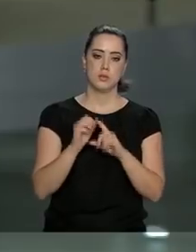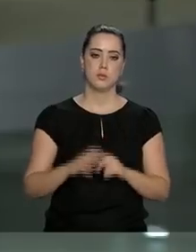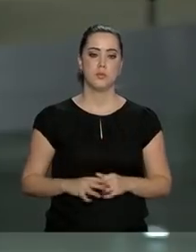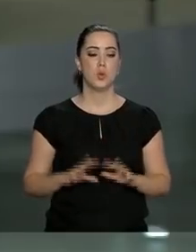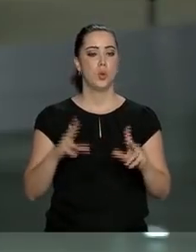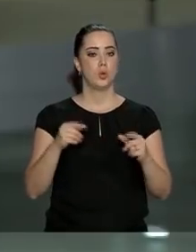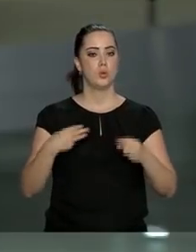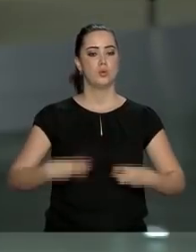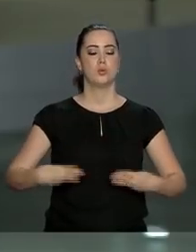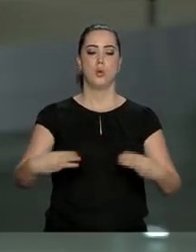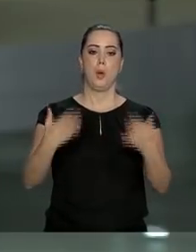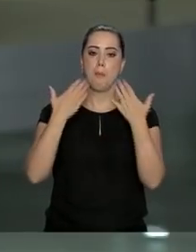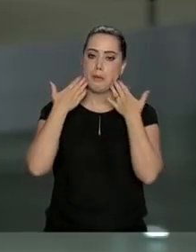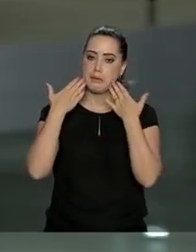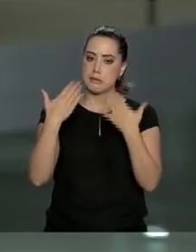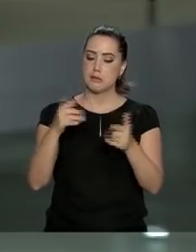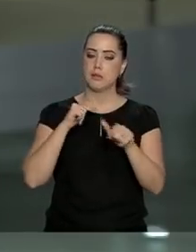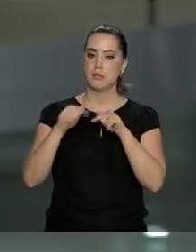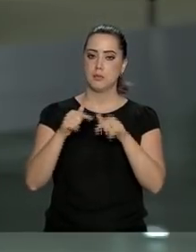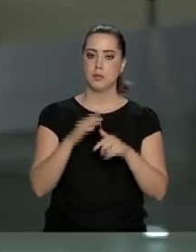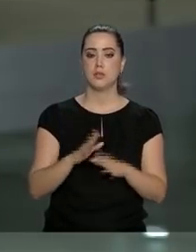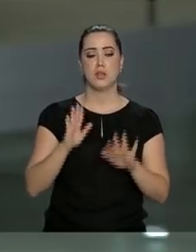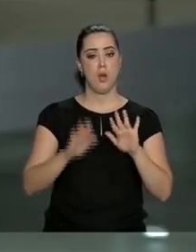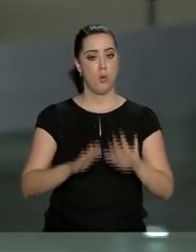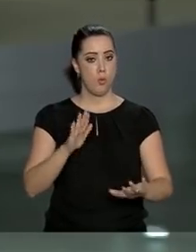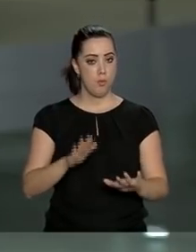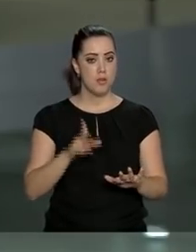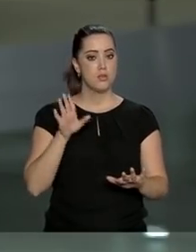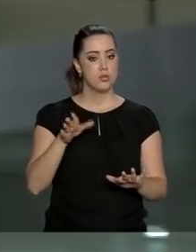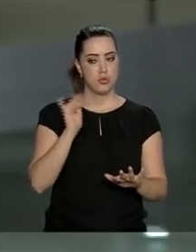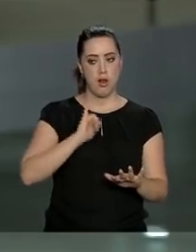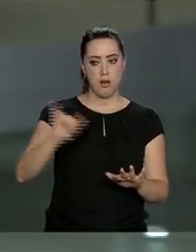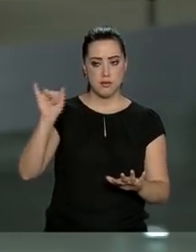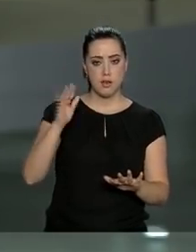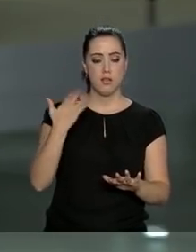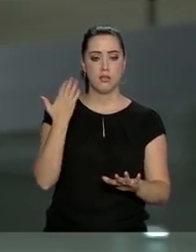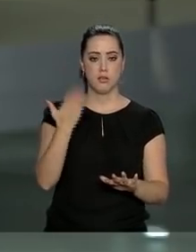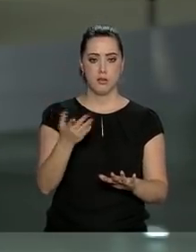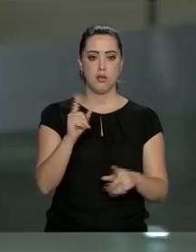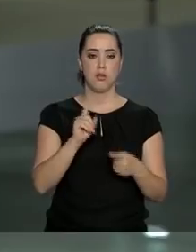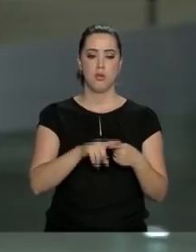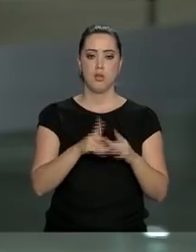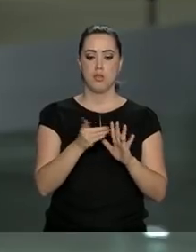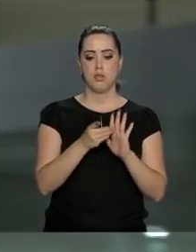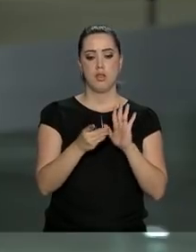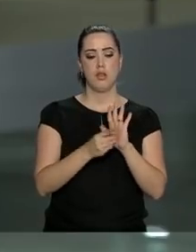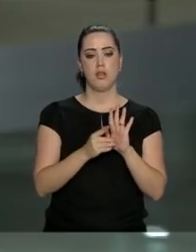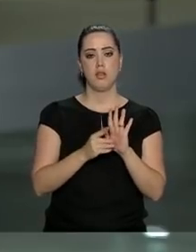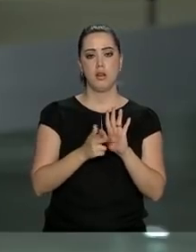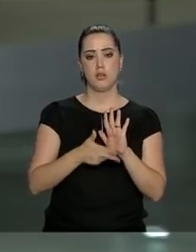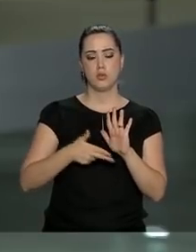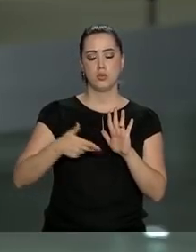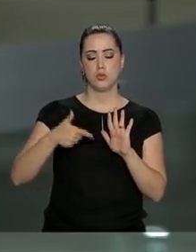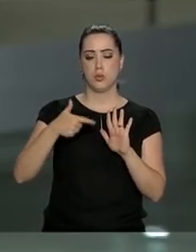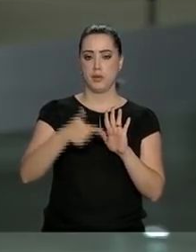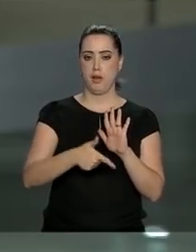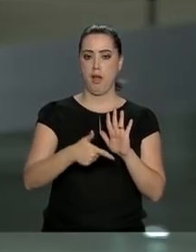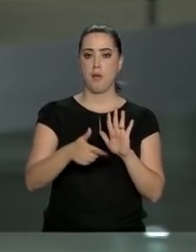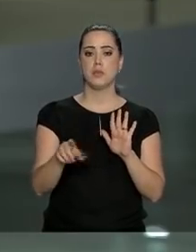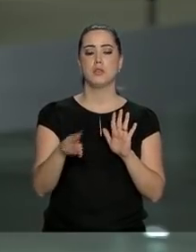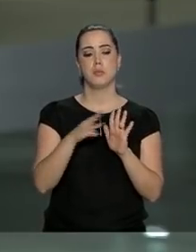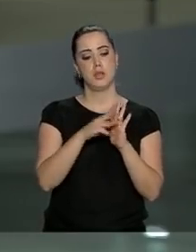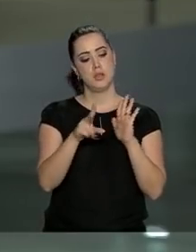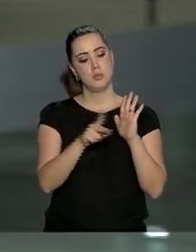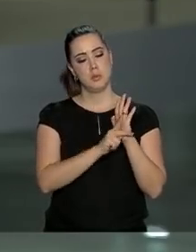os ministérios apresentaram ações. Algumas já foram lançadas, como o decreto sobre posse de arma e a medida provisória